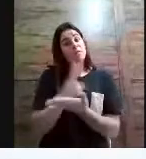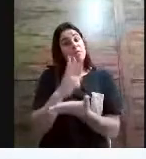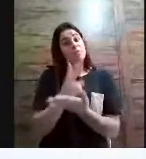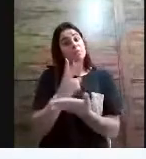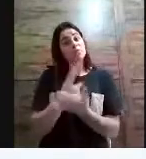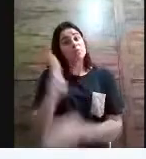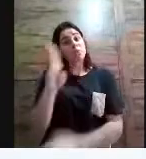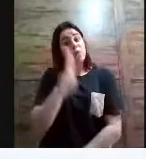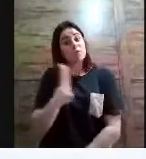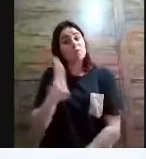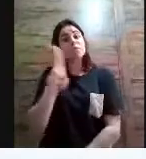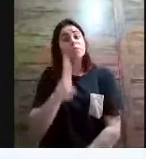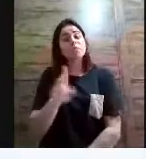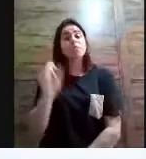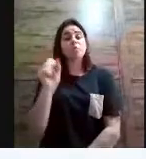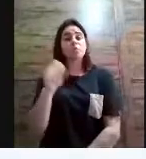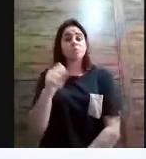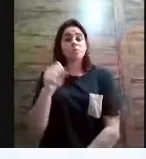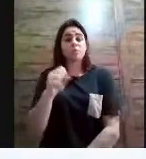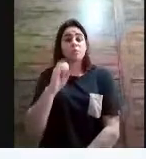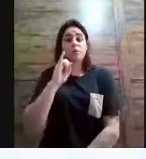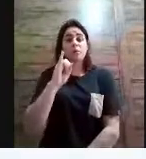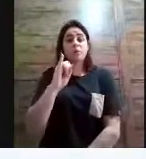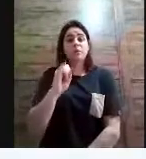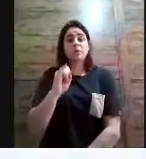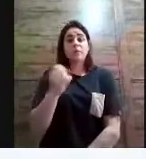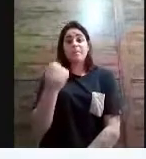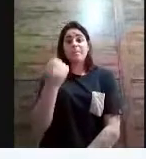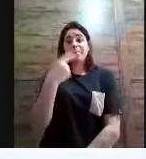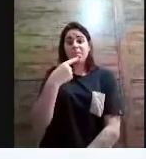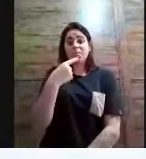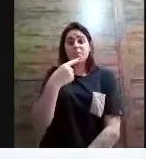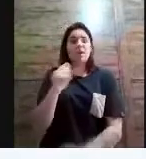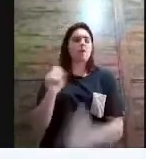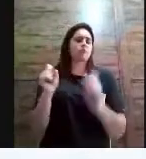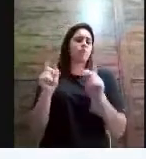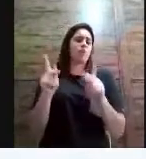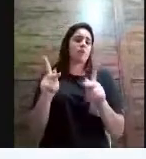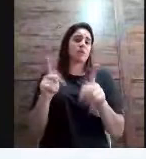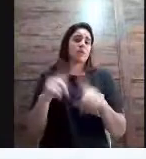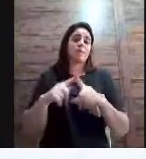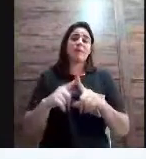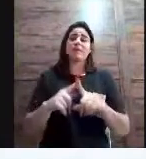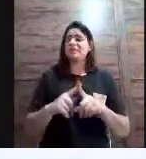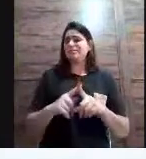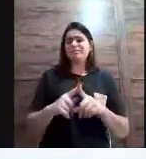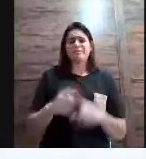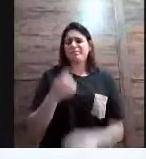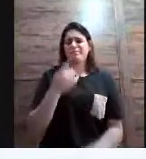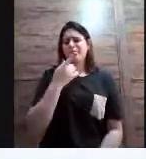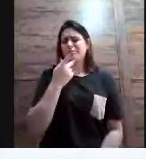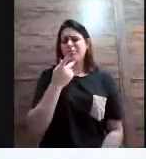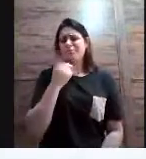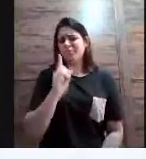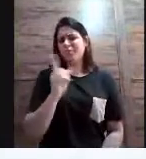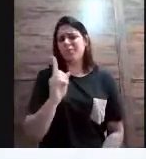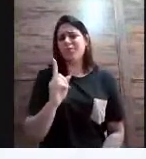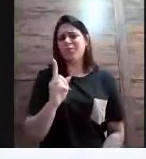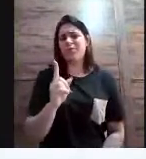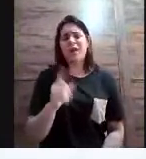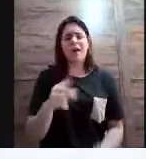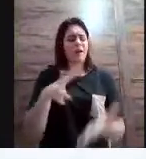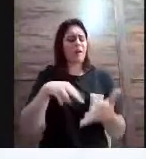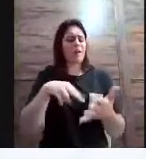que, se tomar o remédio, vai fazer efeito. É muito comum os pacientes me perguntarem: doutora, eu li um